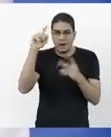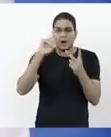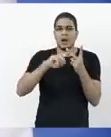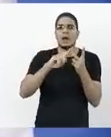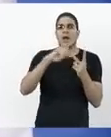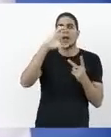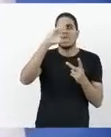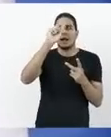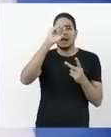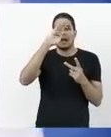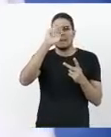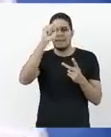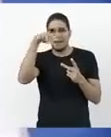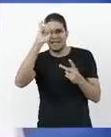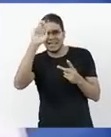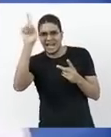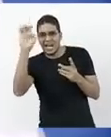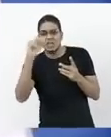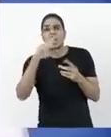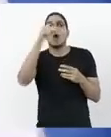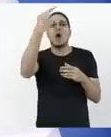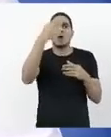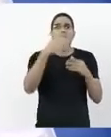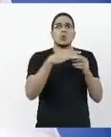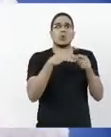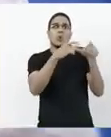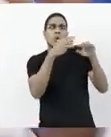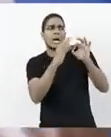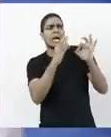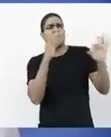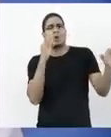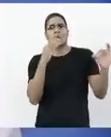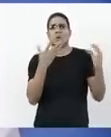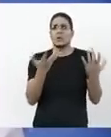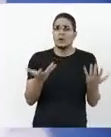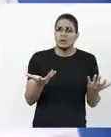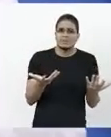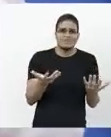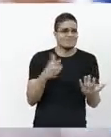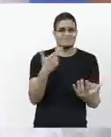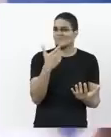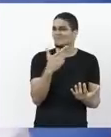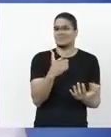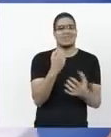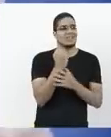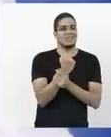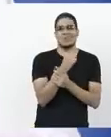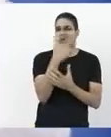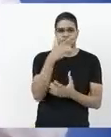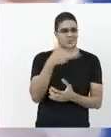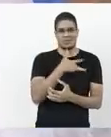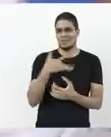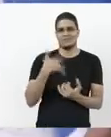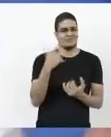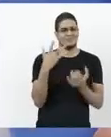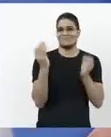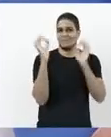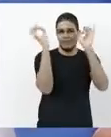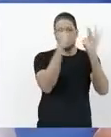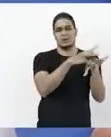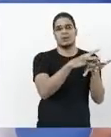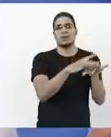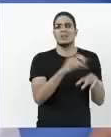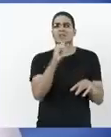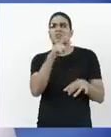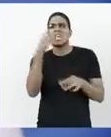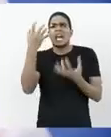pessoas estão percebendo isso. Então, você que já está cansado de ouvir essas promessas impossíveis, essas mágicas que não cabem